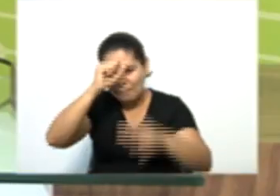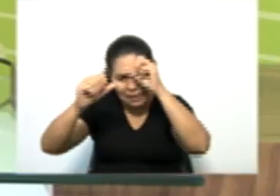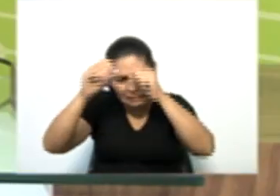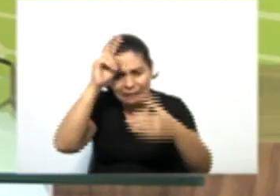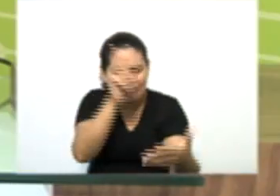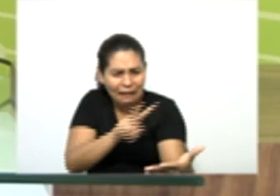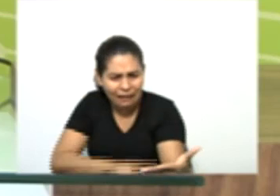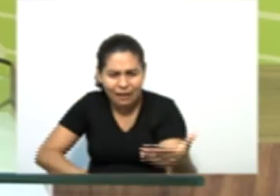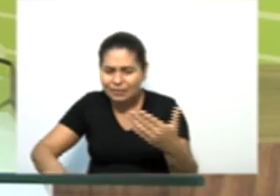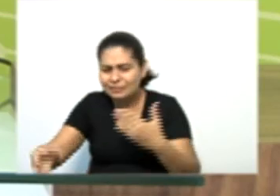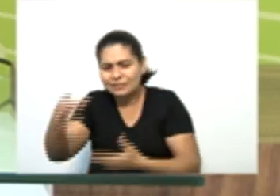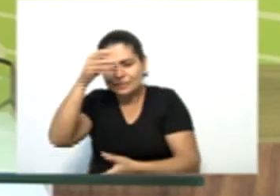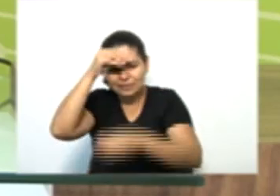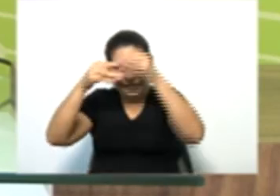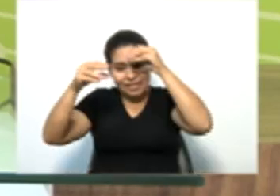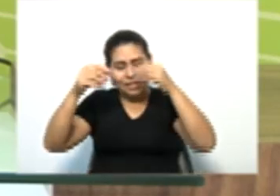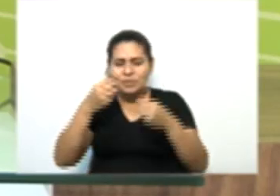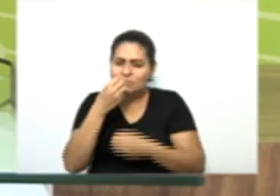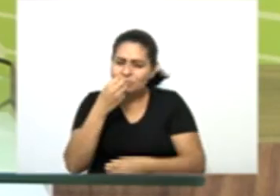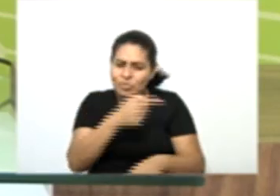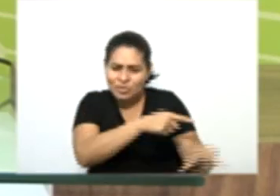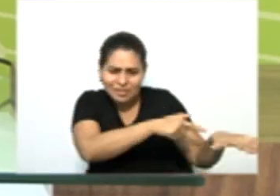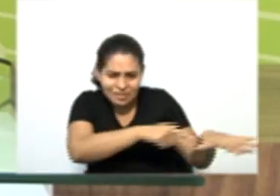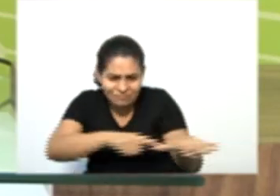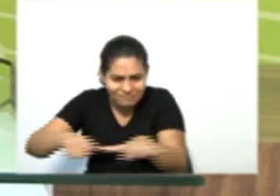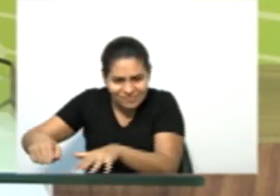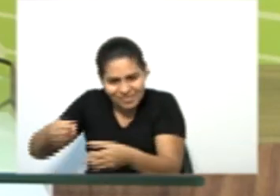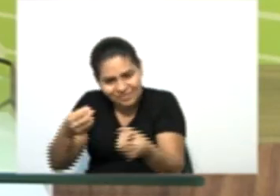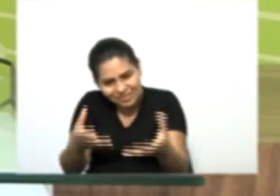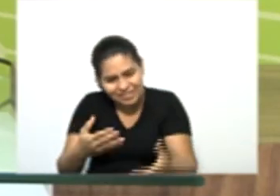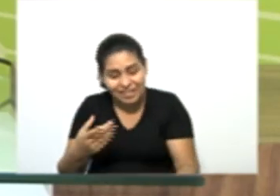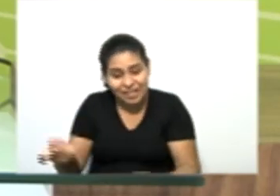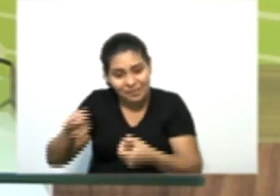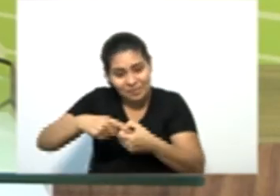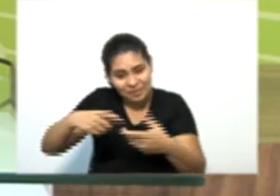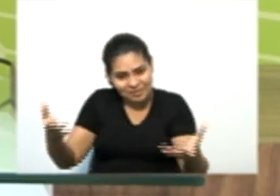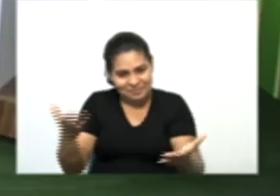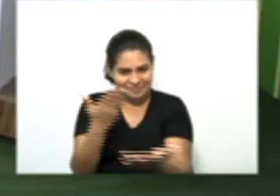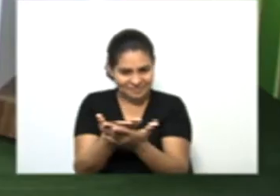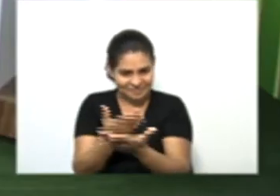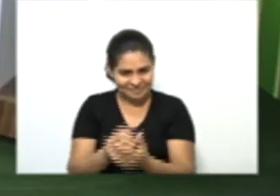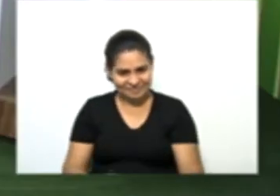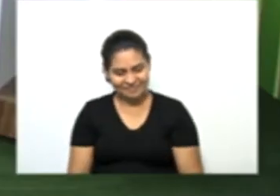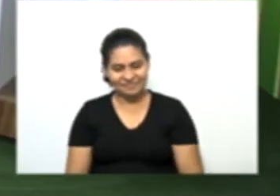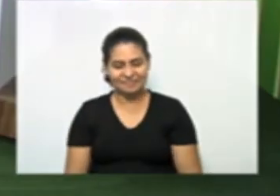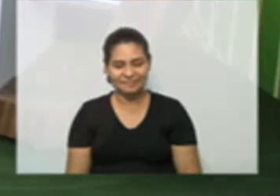vamos buscar o conhecimento, gente. Boa semana para vocês e até o nosso próximo encontro.